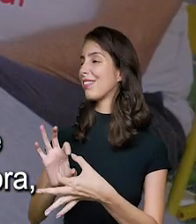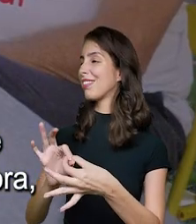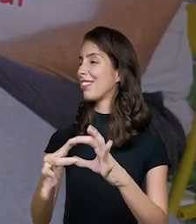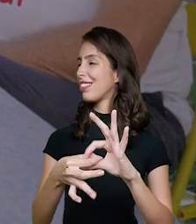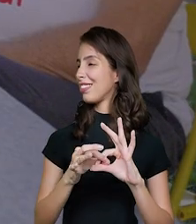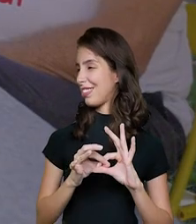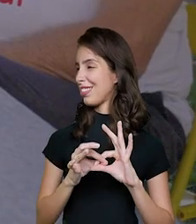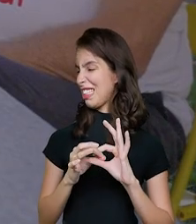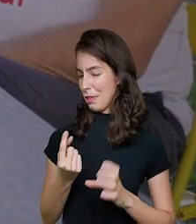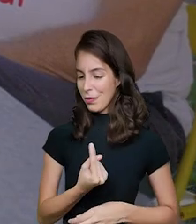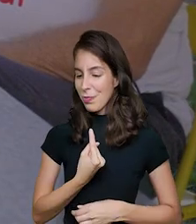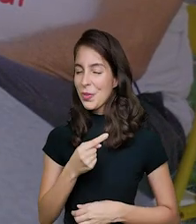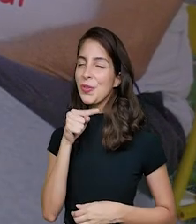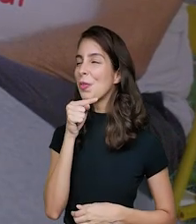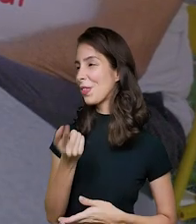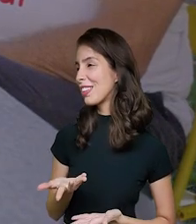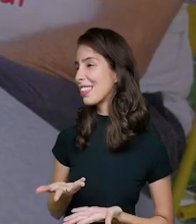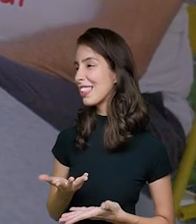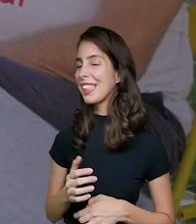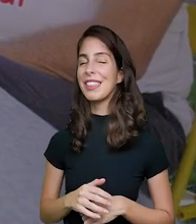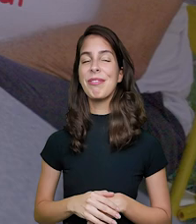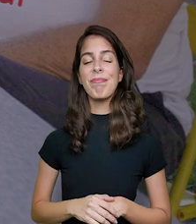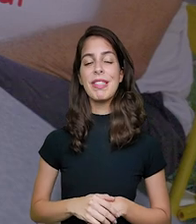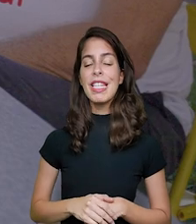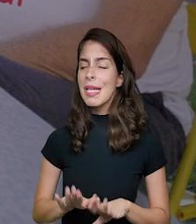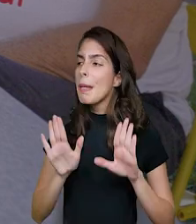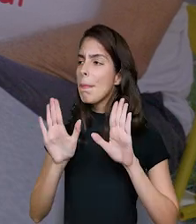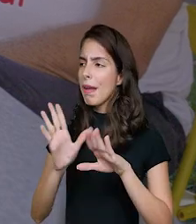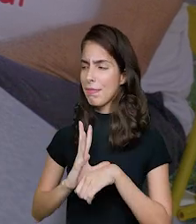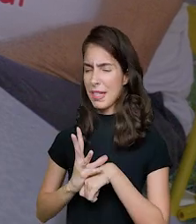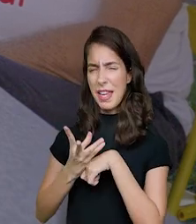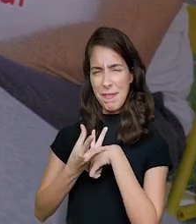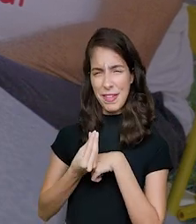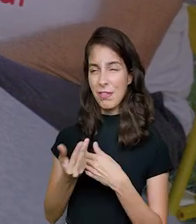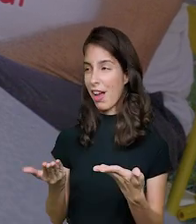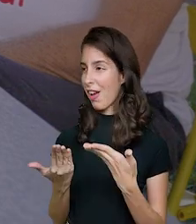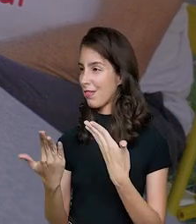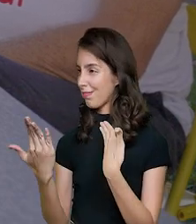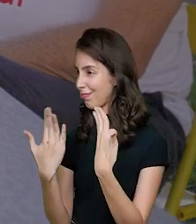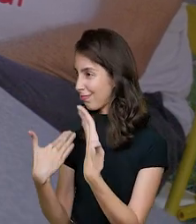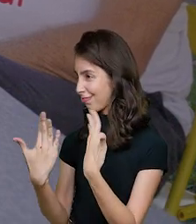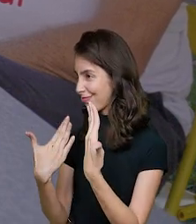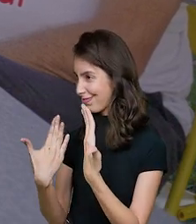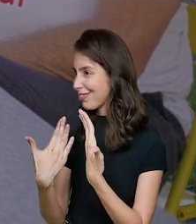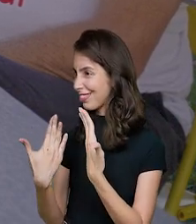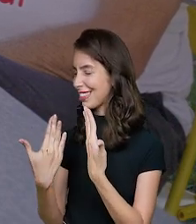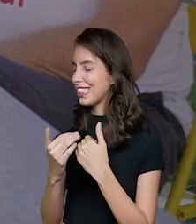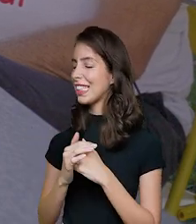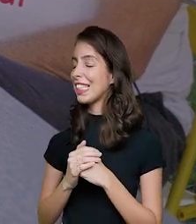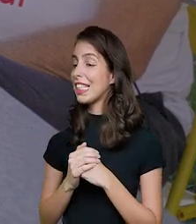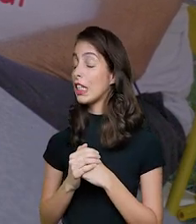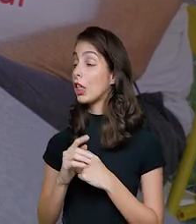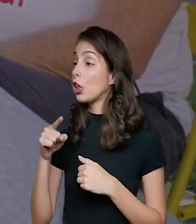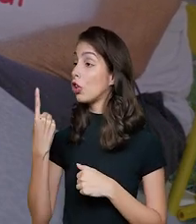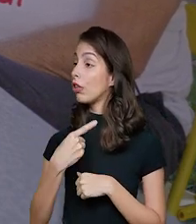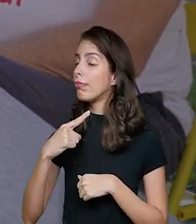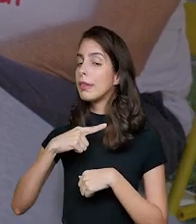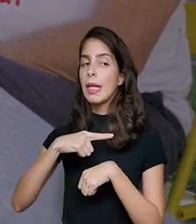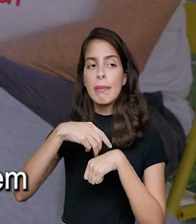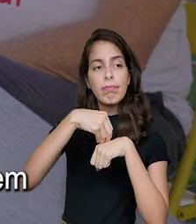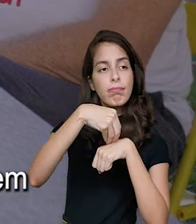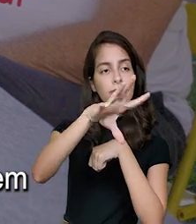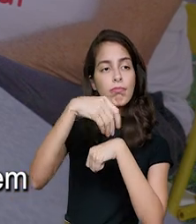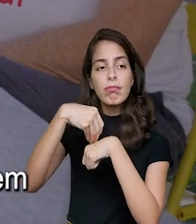agora esse evento que é um ambiente em que a gente tá falando eh para os nossos pares né